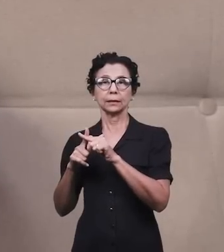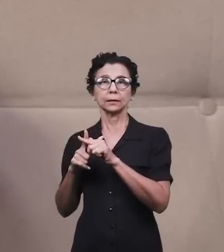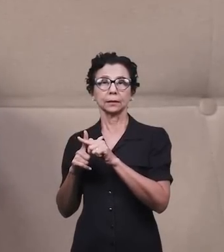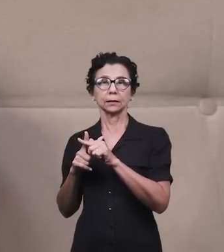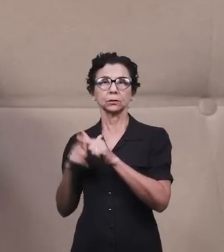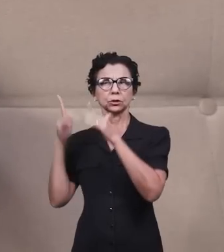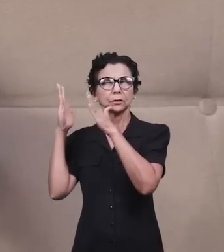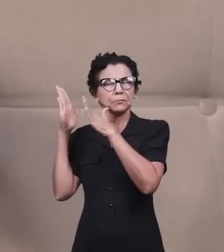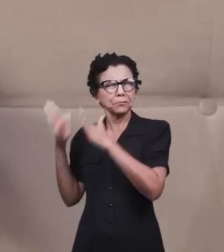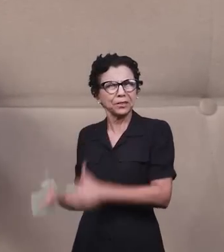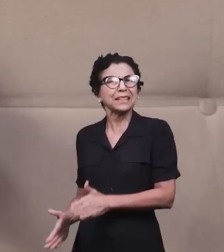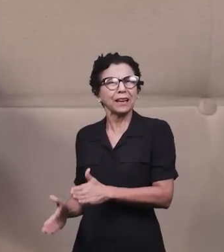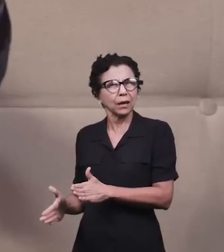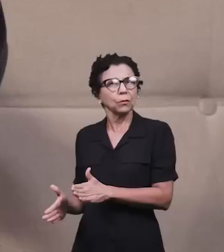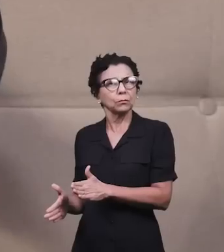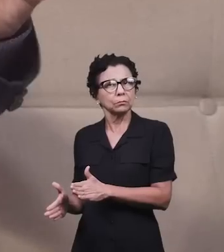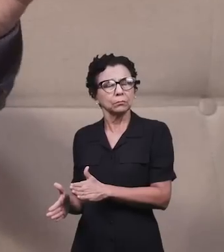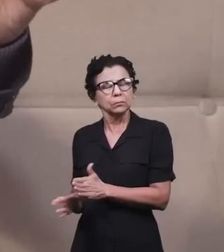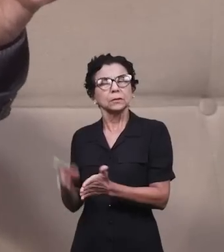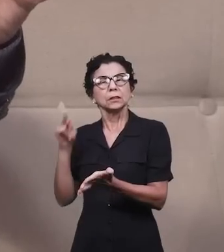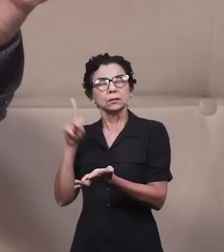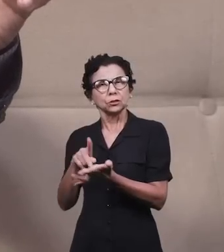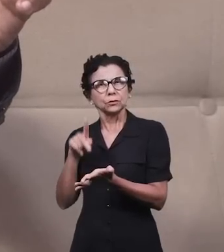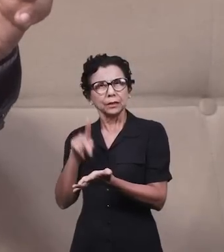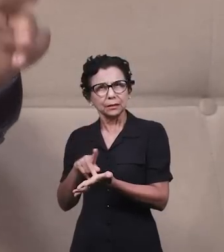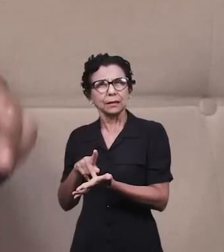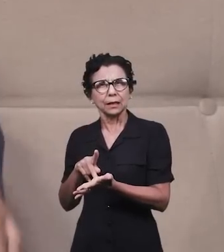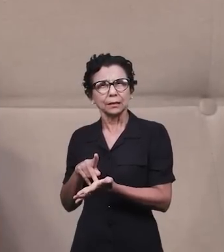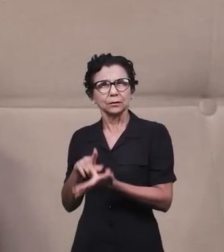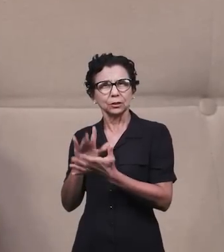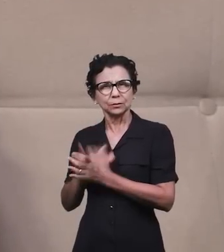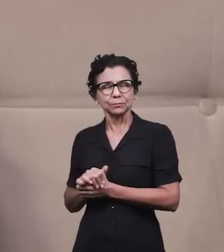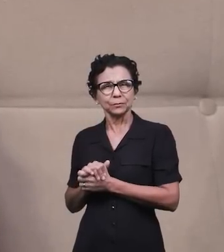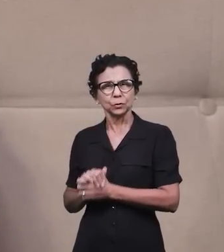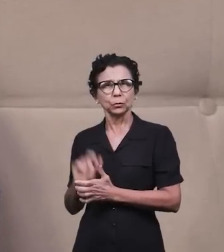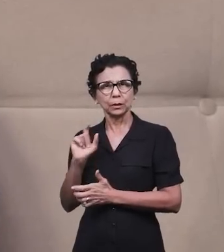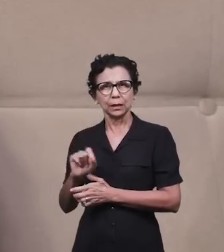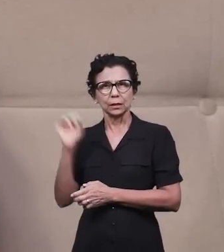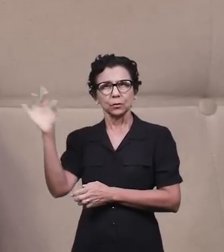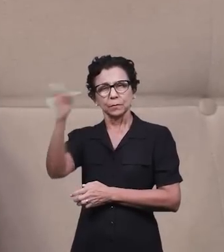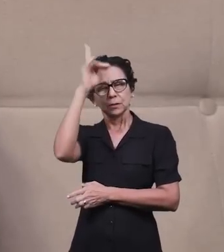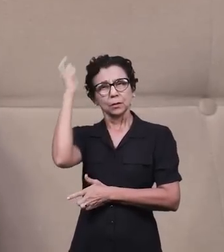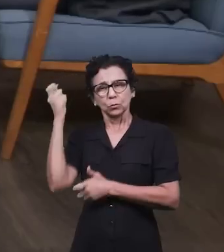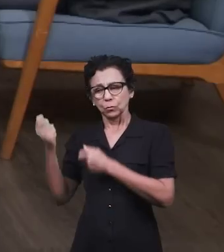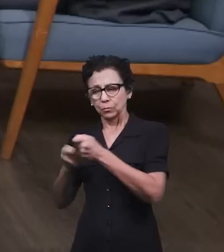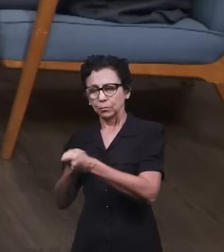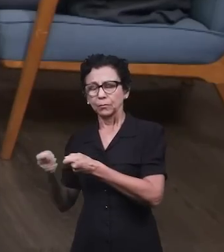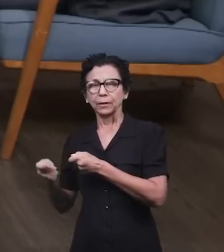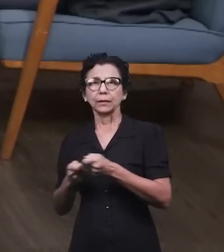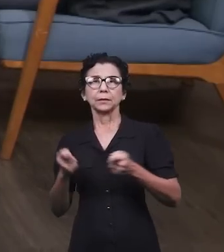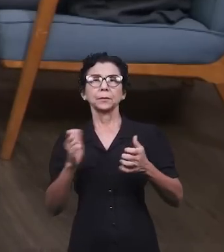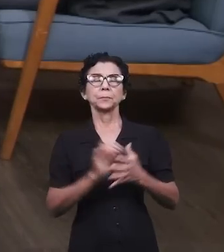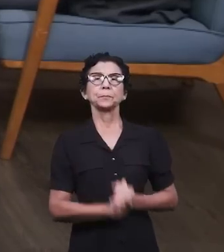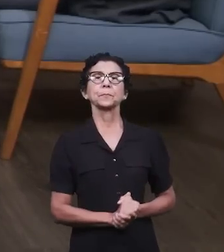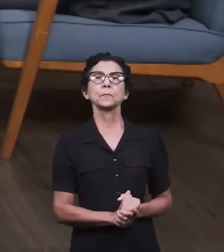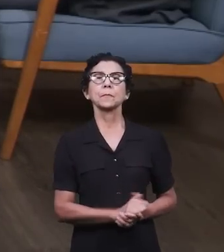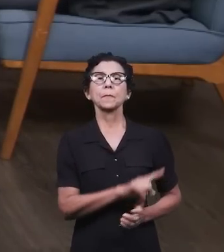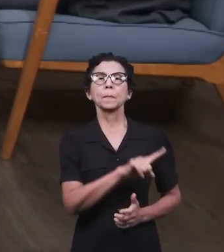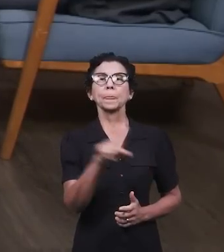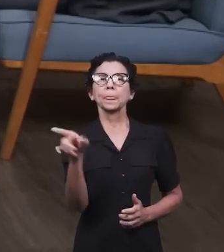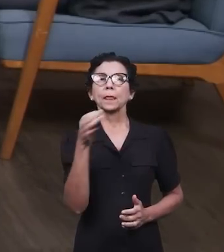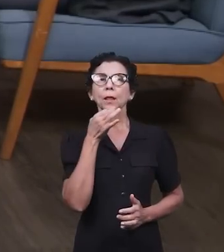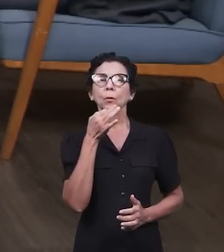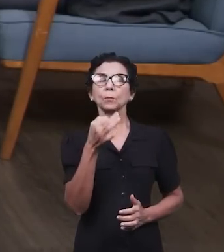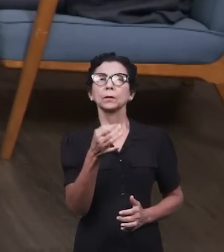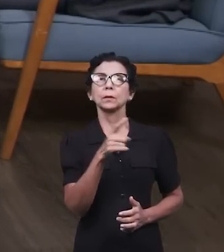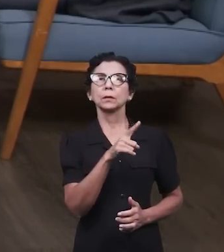esteja totalmente mesmo, de verdade, sobre o governo do Espírito Santo. Glória a Jesus. Vocês querem fazer algum